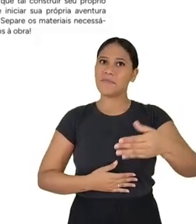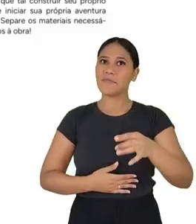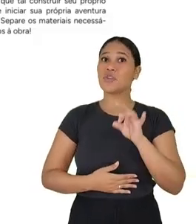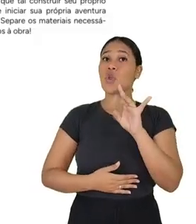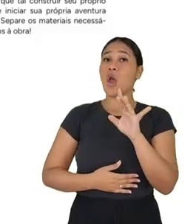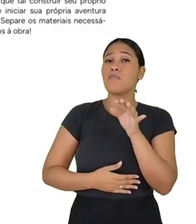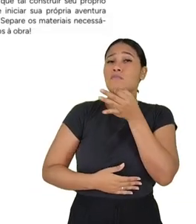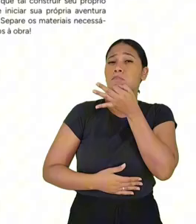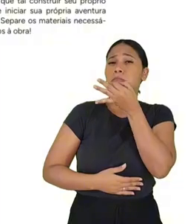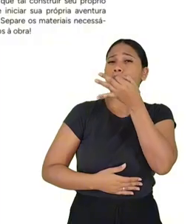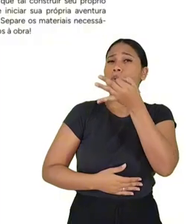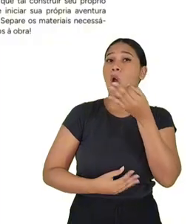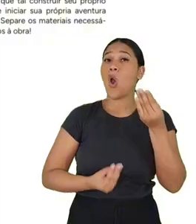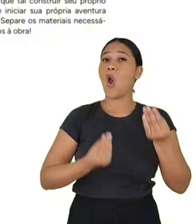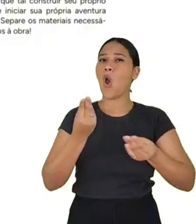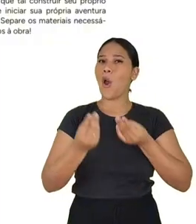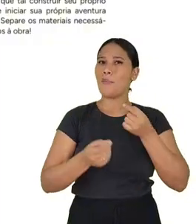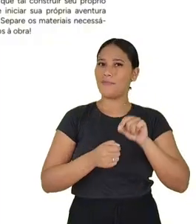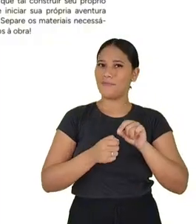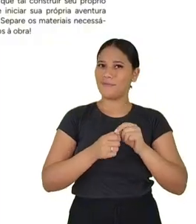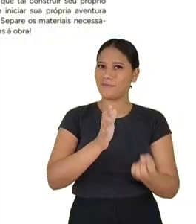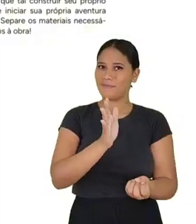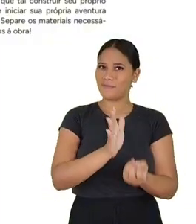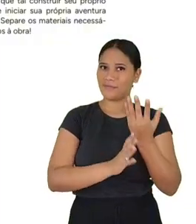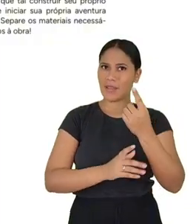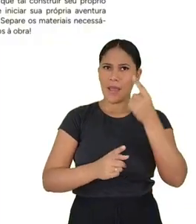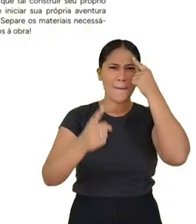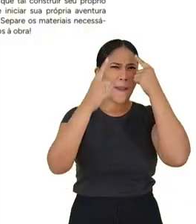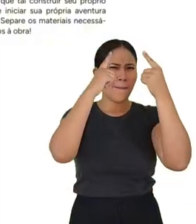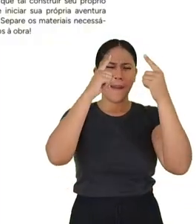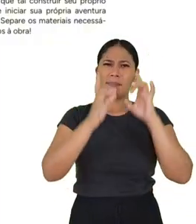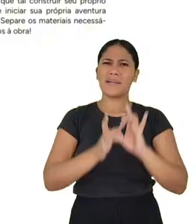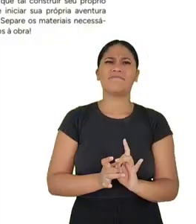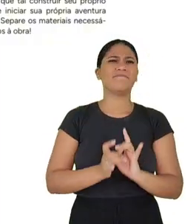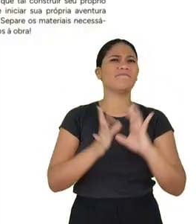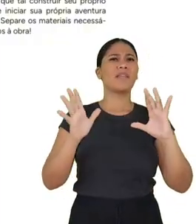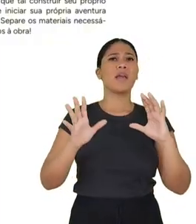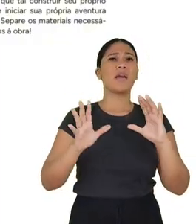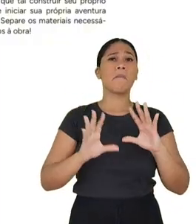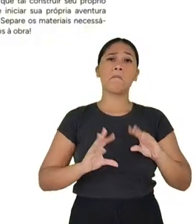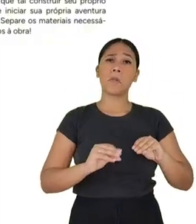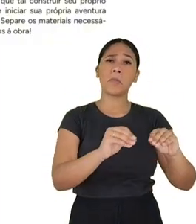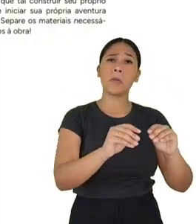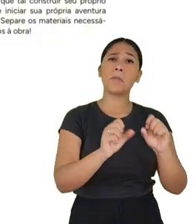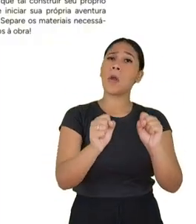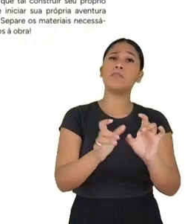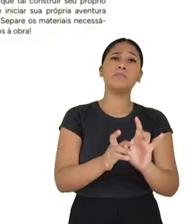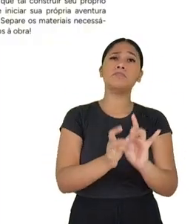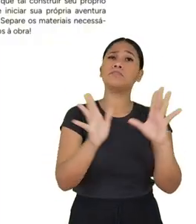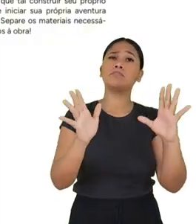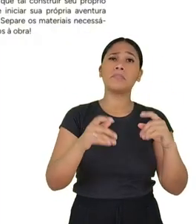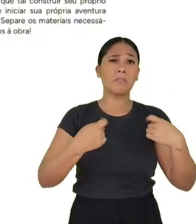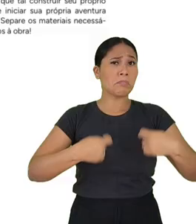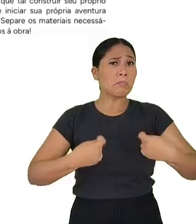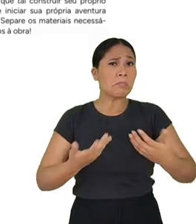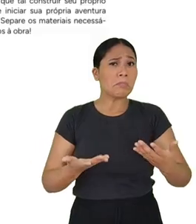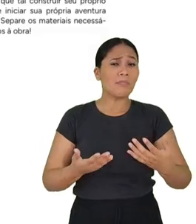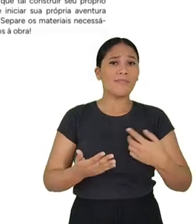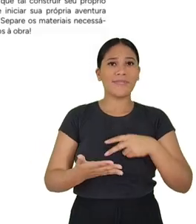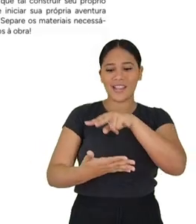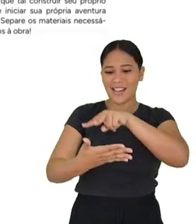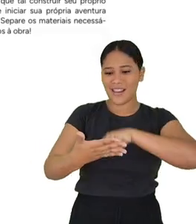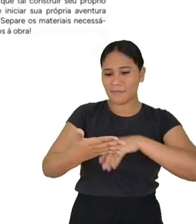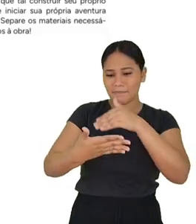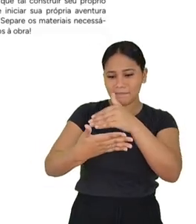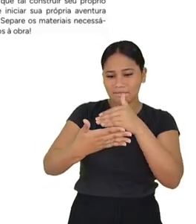vai construir os próximos projetos usando apenas algumas sugestões de como construir. Seja criativo e modifique o que for